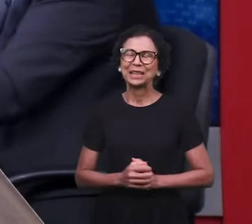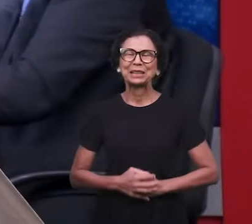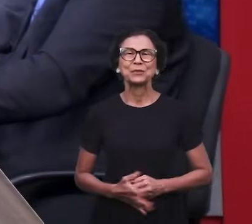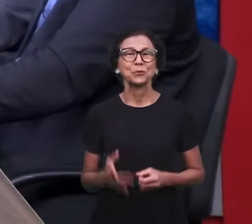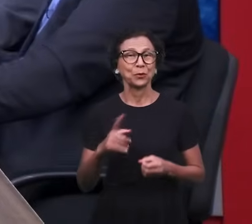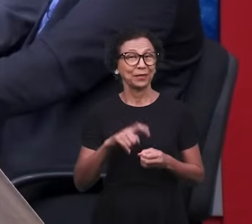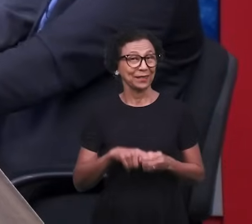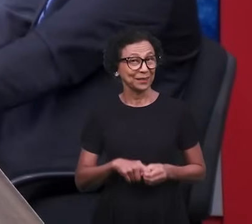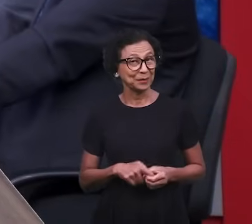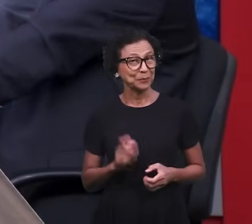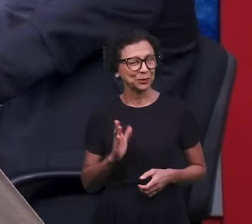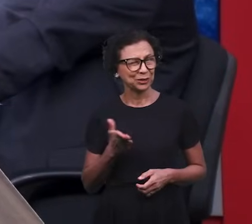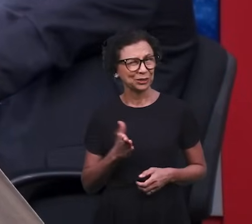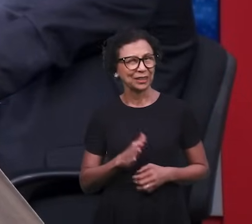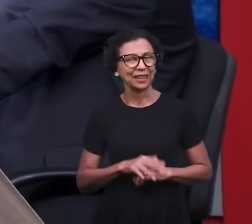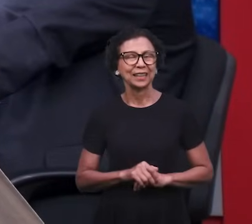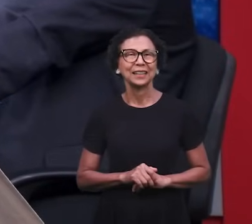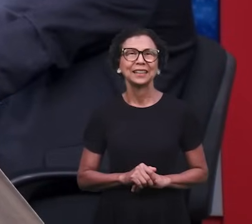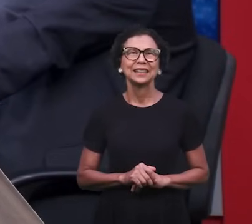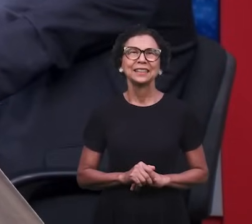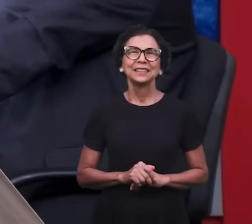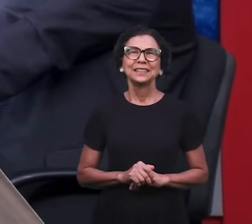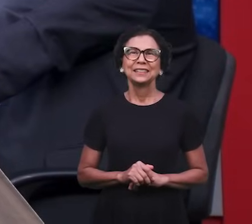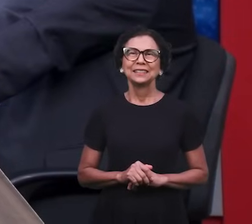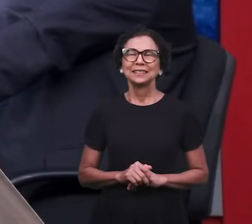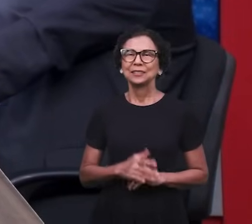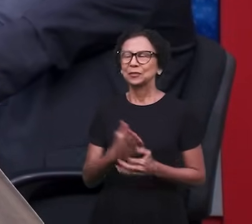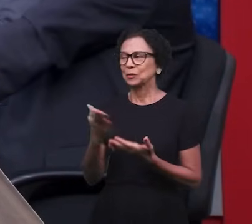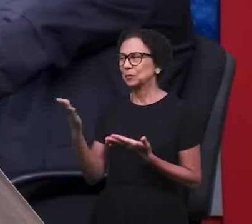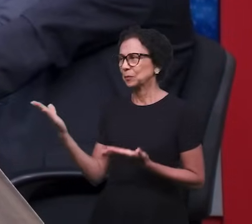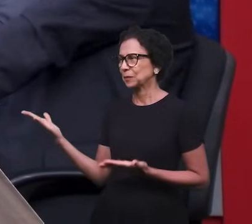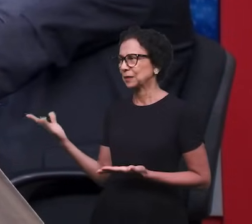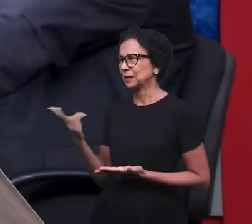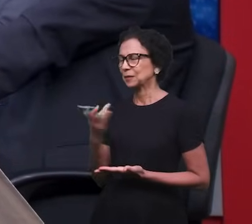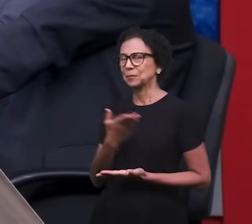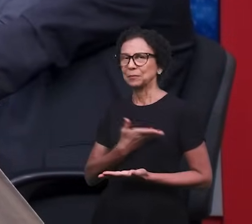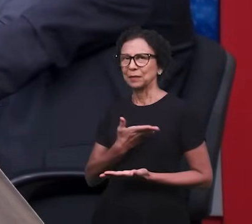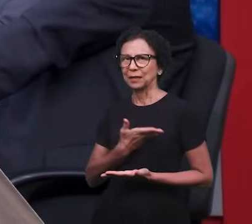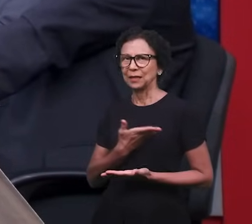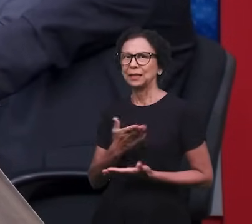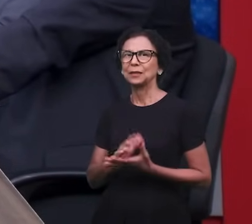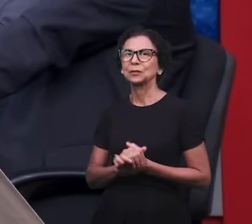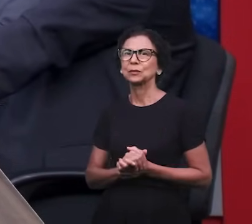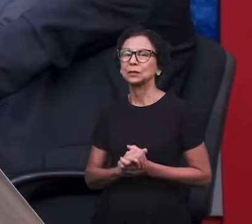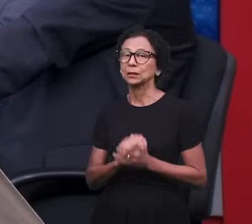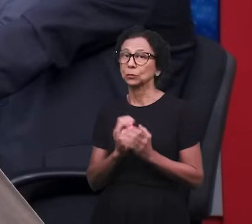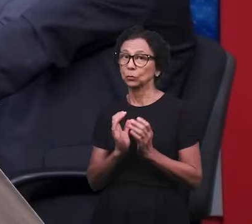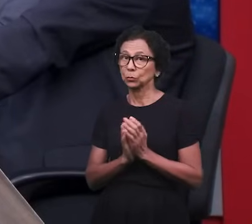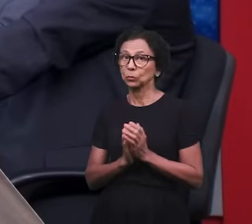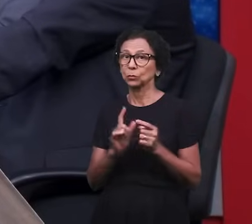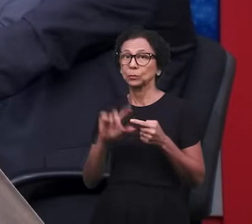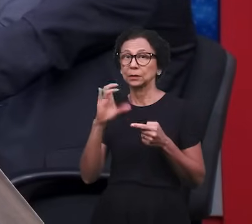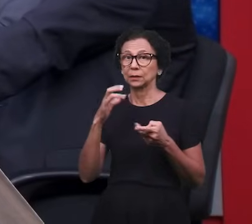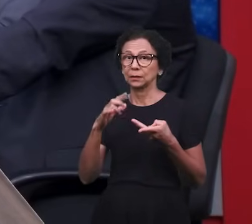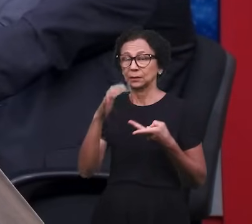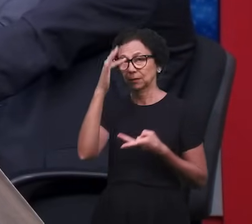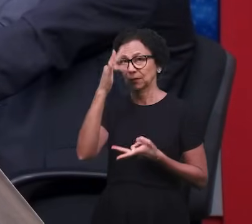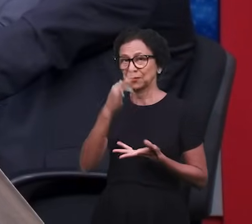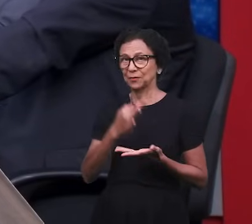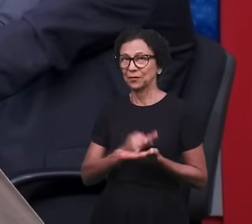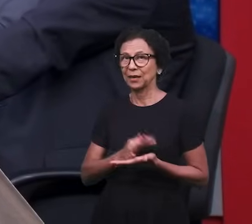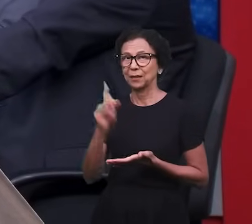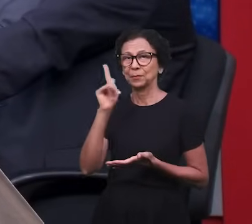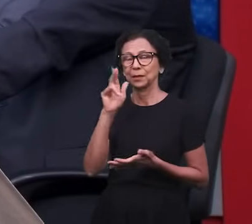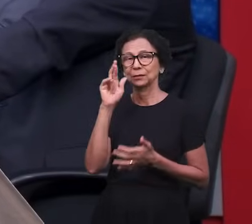Amém, já estamos de volta. Apenas cumprimentar aqui os nossos amigos, membros do Grupo Ciência e Fé. Paz do Senhor, Tiago.